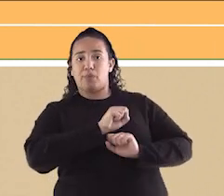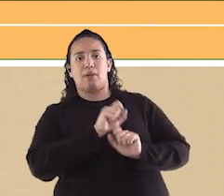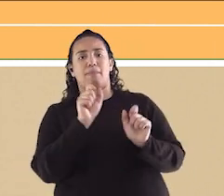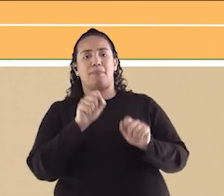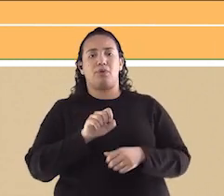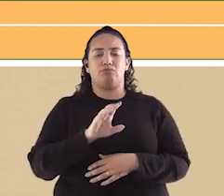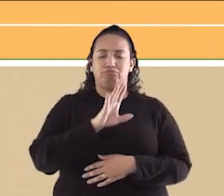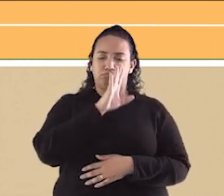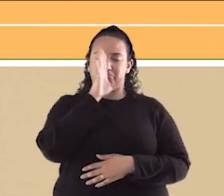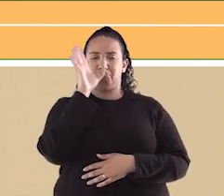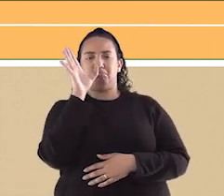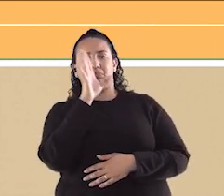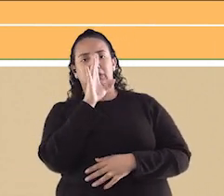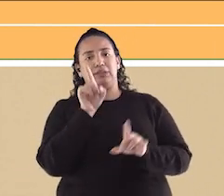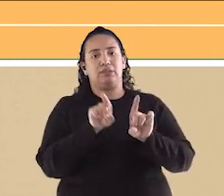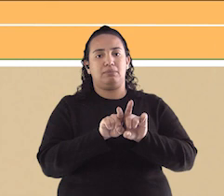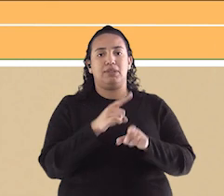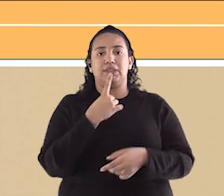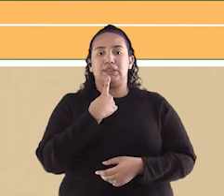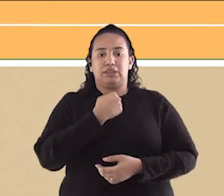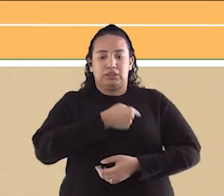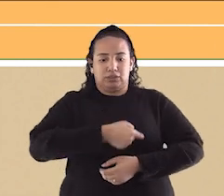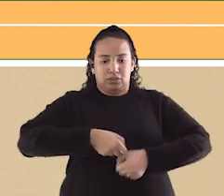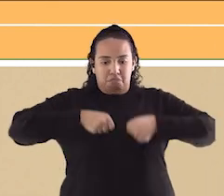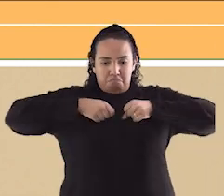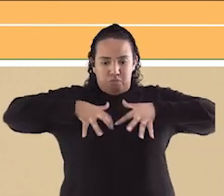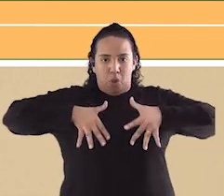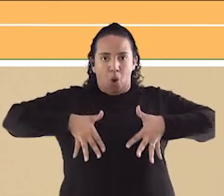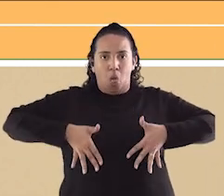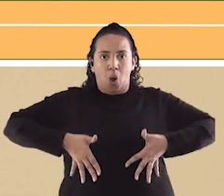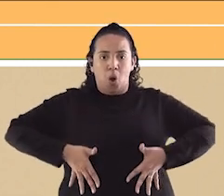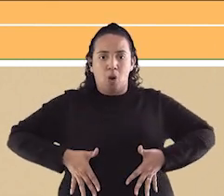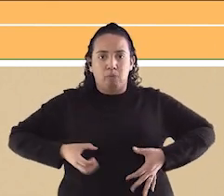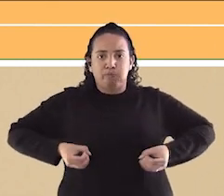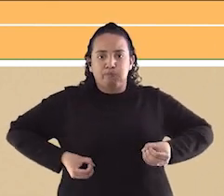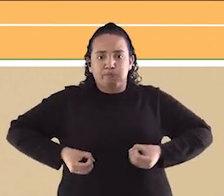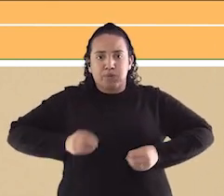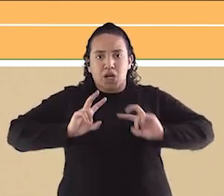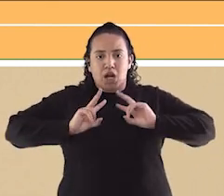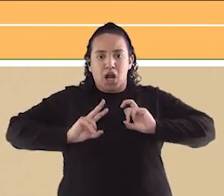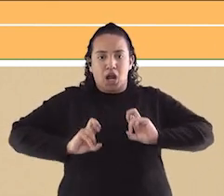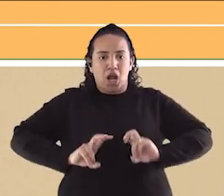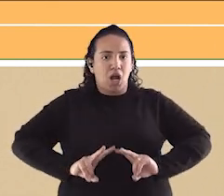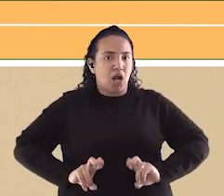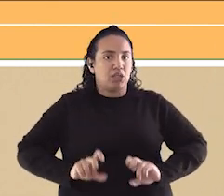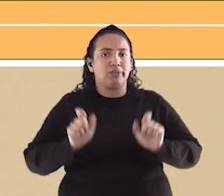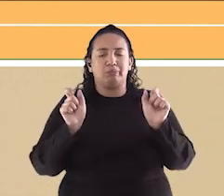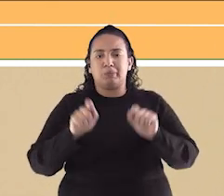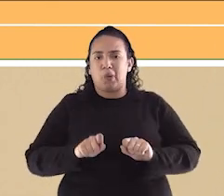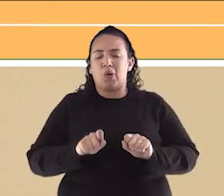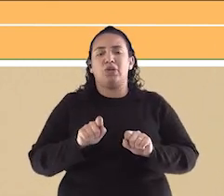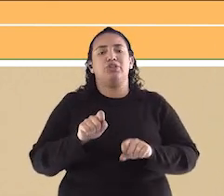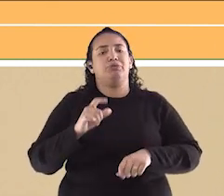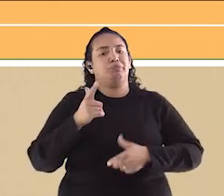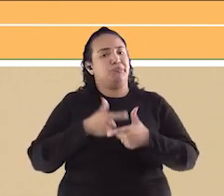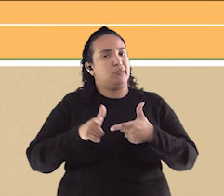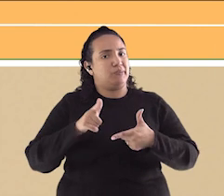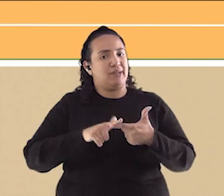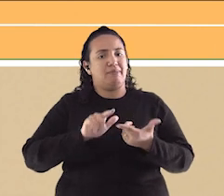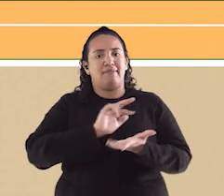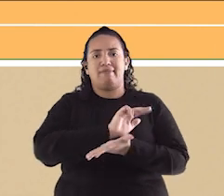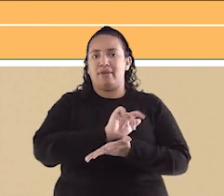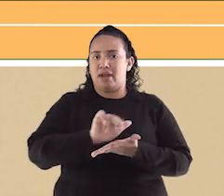desde náuseas e vômito até hemorragia interna, surgimento de tumores, esterilização, dentre inúmeros outros danos temporários e também